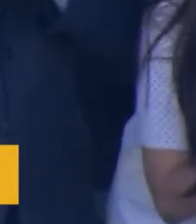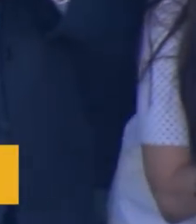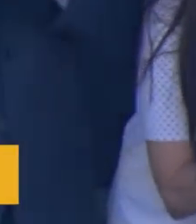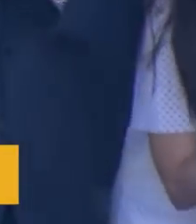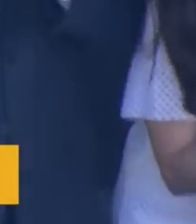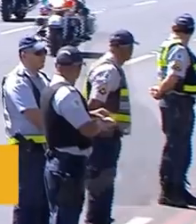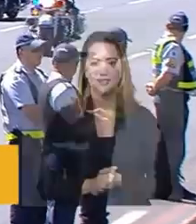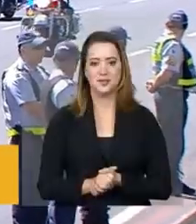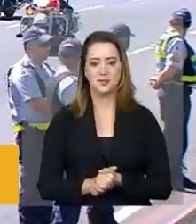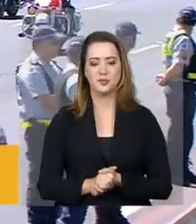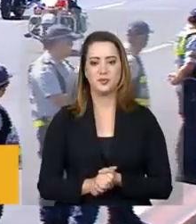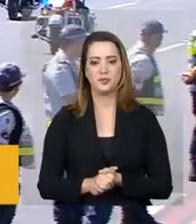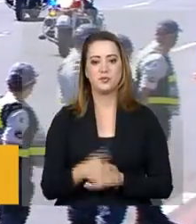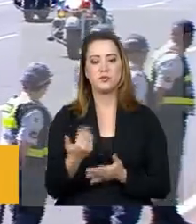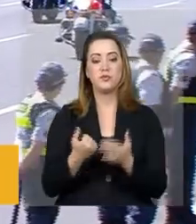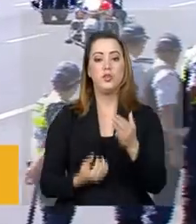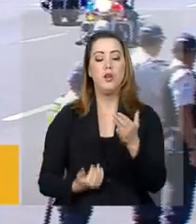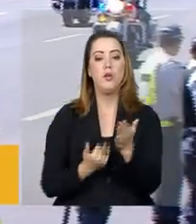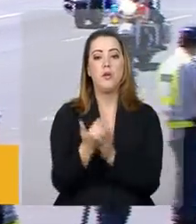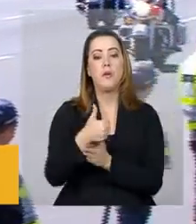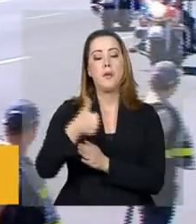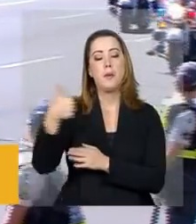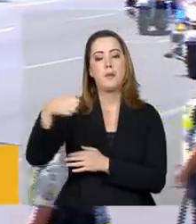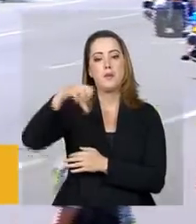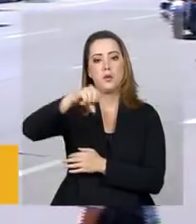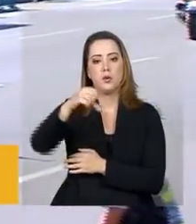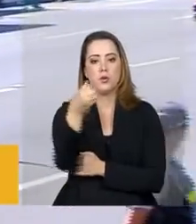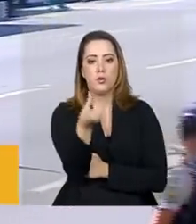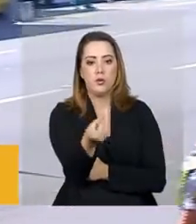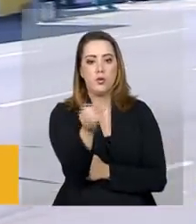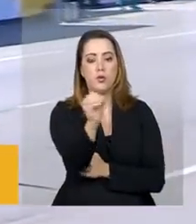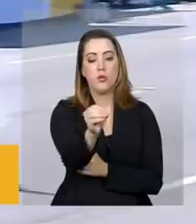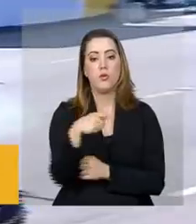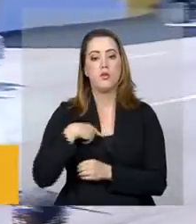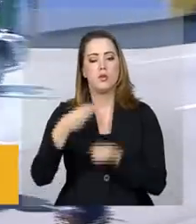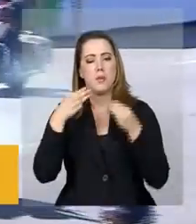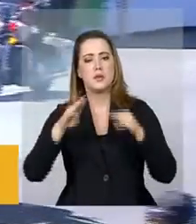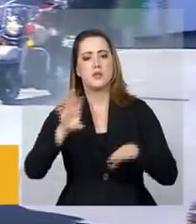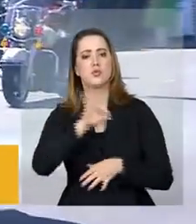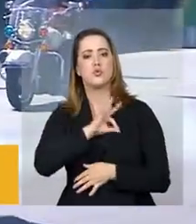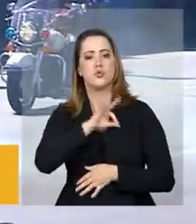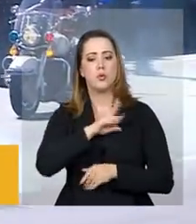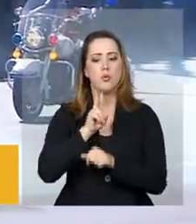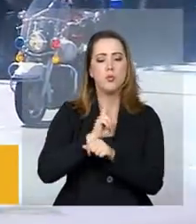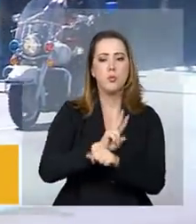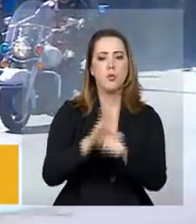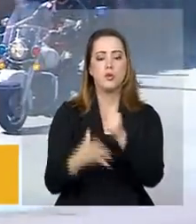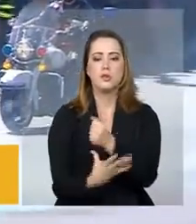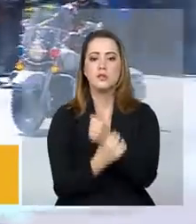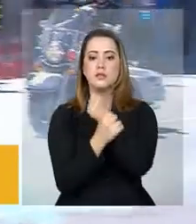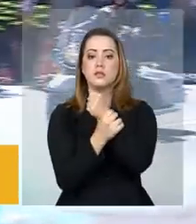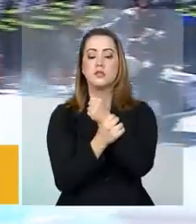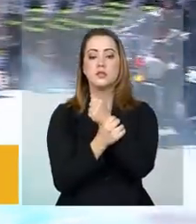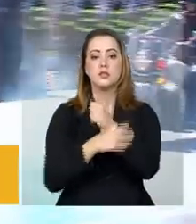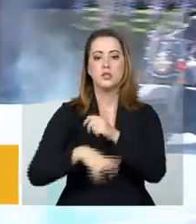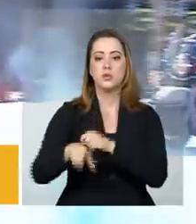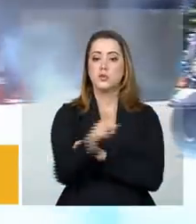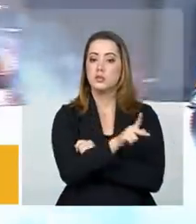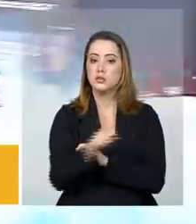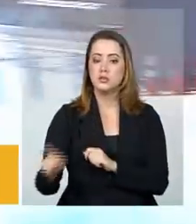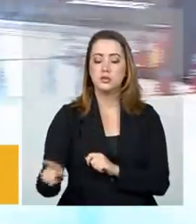Brasília foi fundado em 1960 e cumpre missões de polícia, segurança das atividades